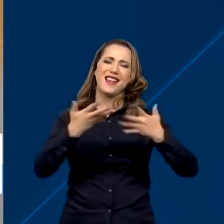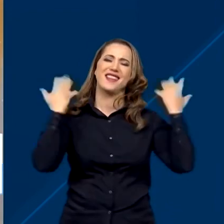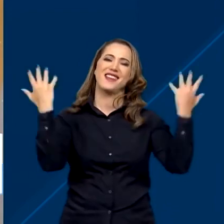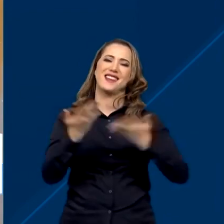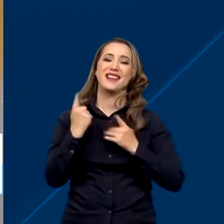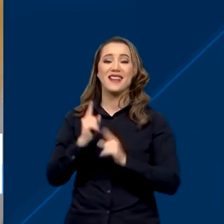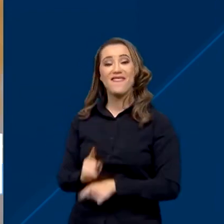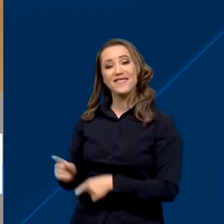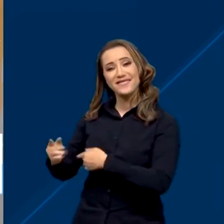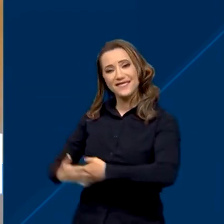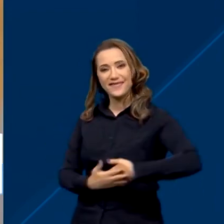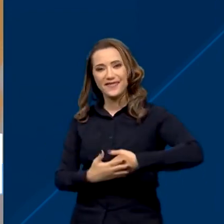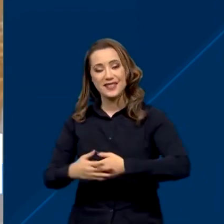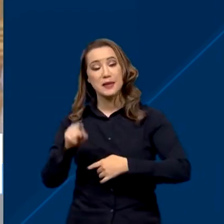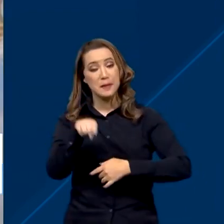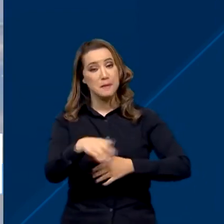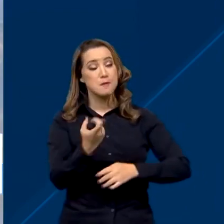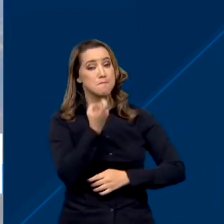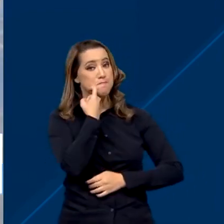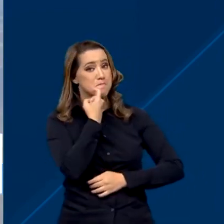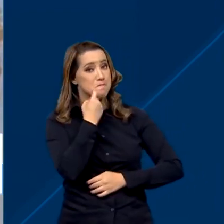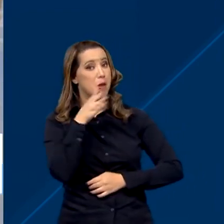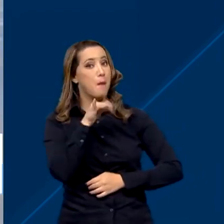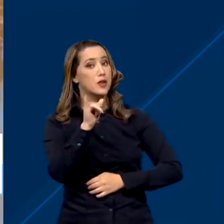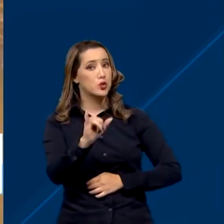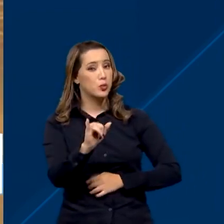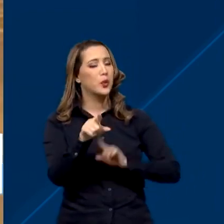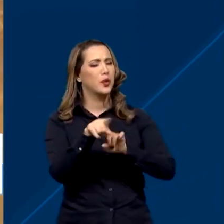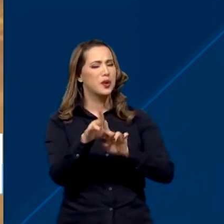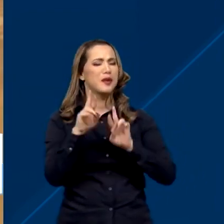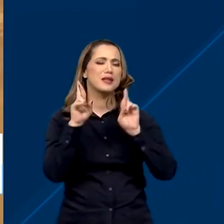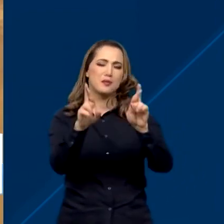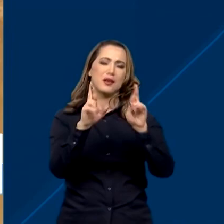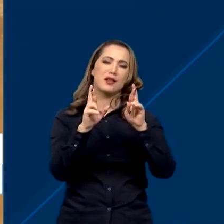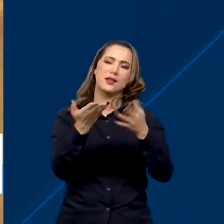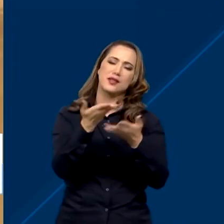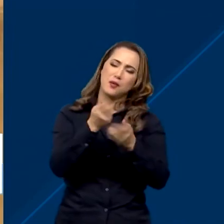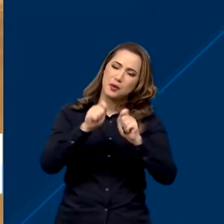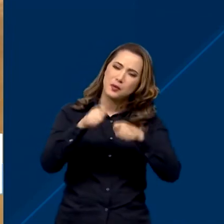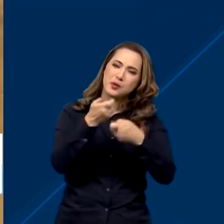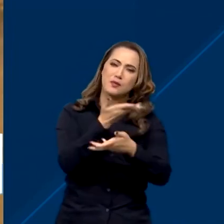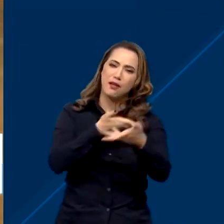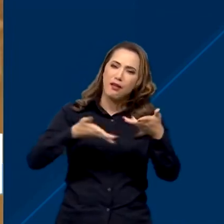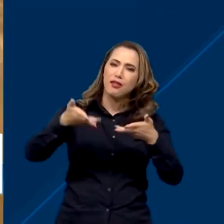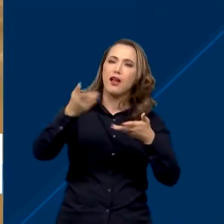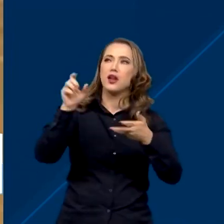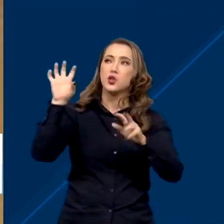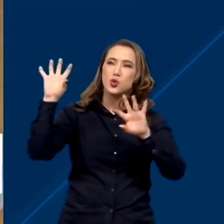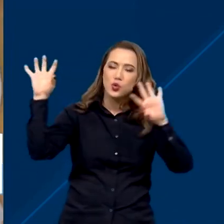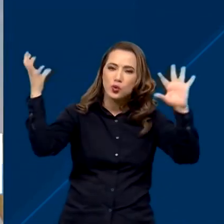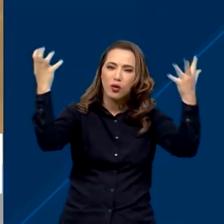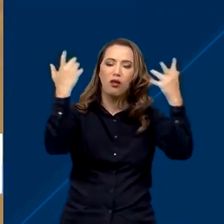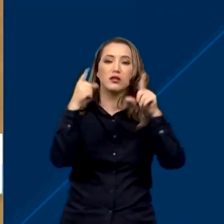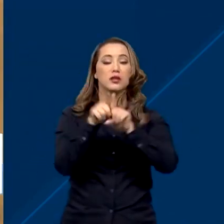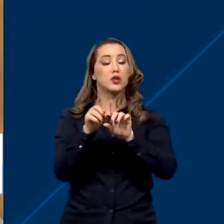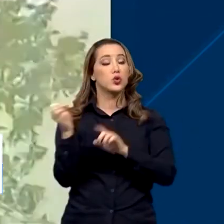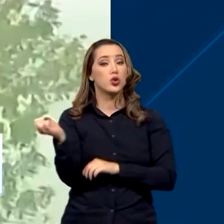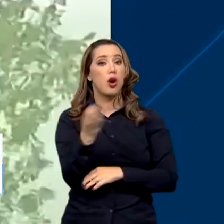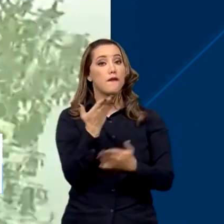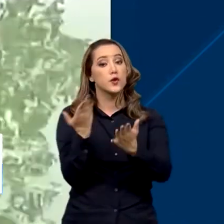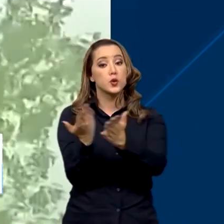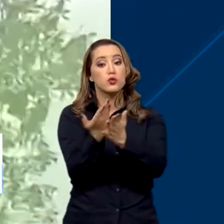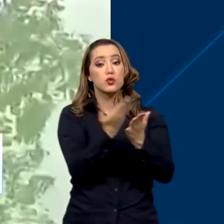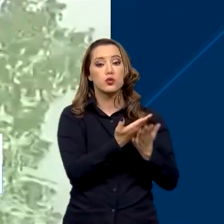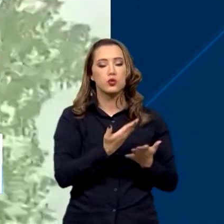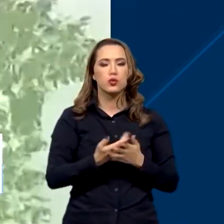chegada da bebê peixe-boi é um sinal de esperança para o equilíbrio ecológico e de novos estudos sobre a espécie, que